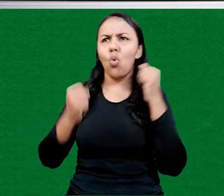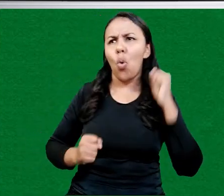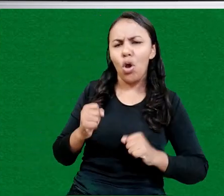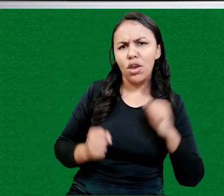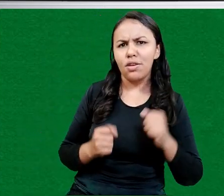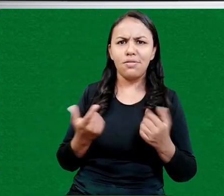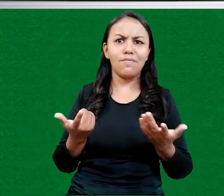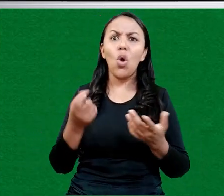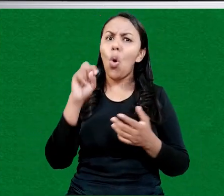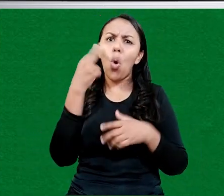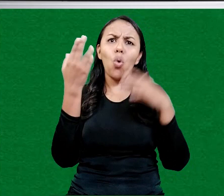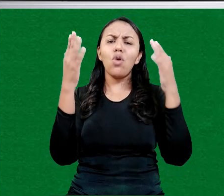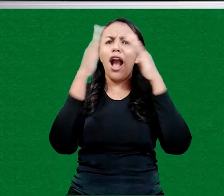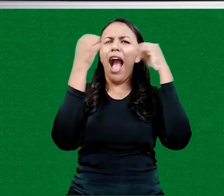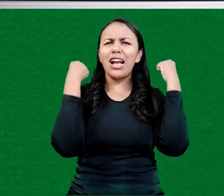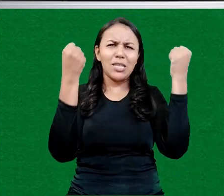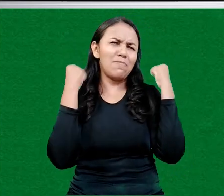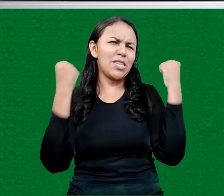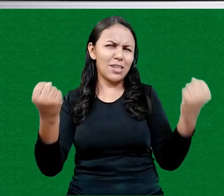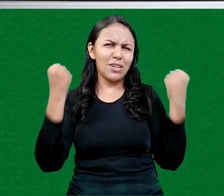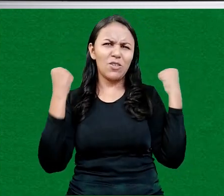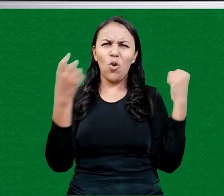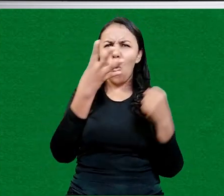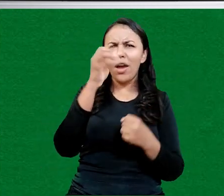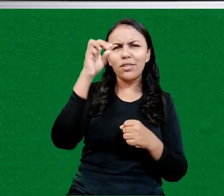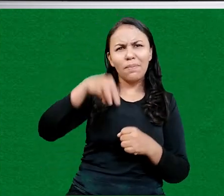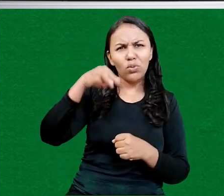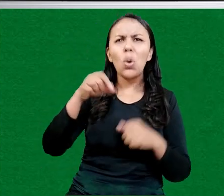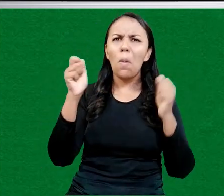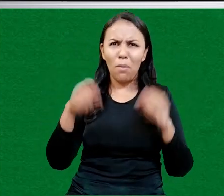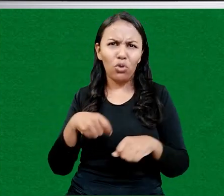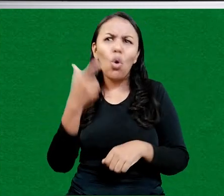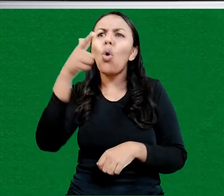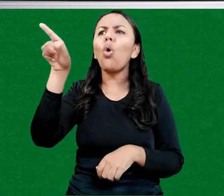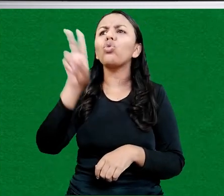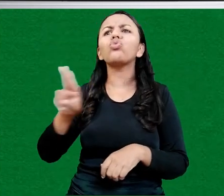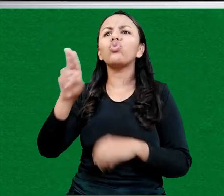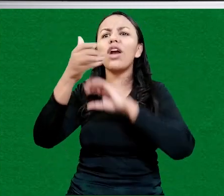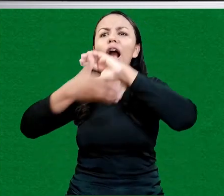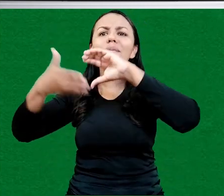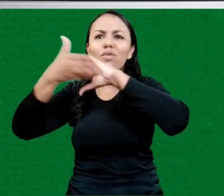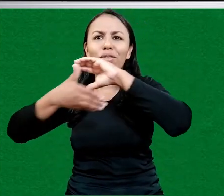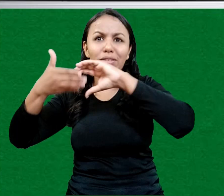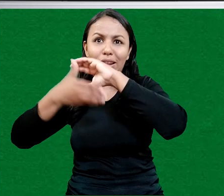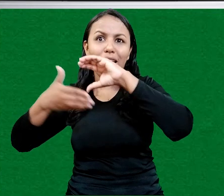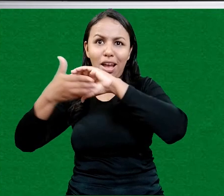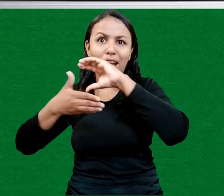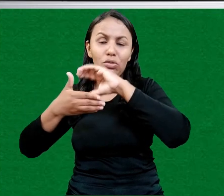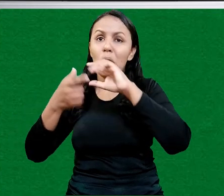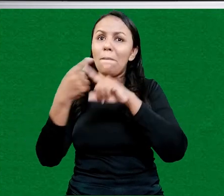correr, ou mesmo para academia, se eu for treinar musculação 40 minutos, eu posso fazer alguma utilização de carboidrato se eu não tiver feito